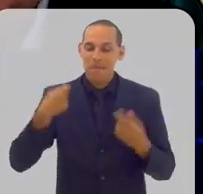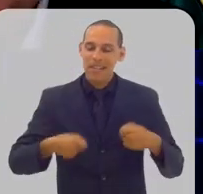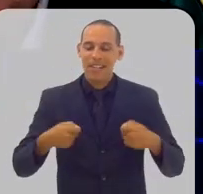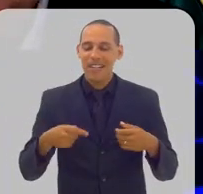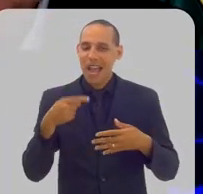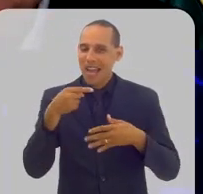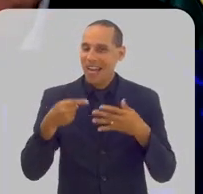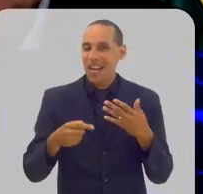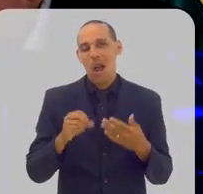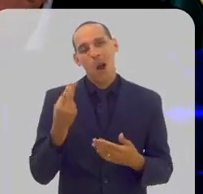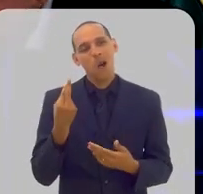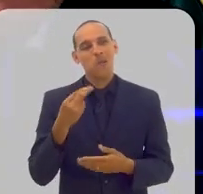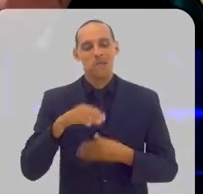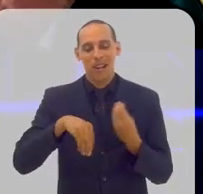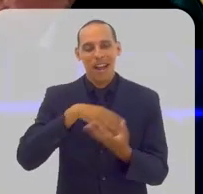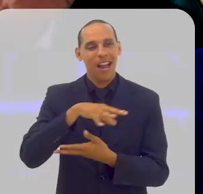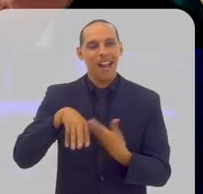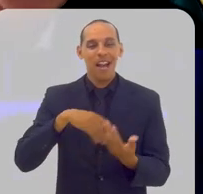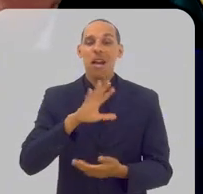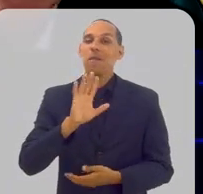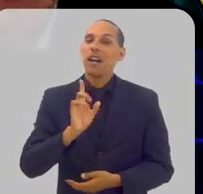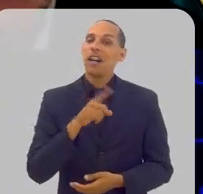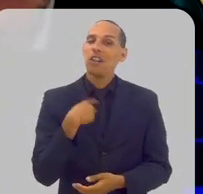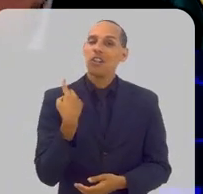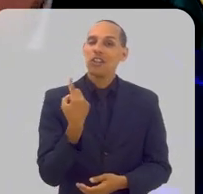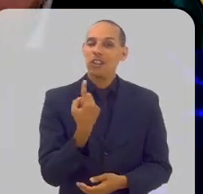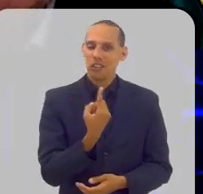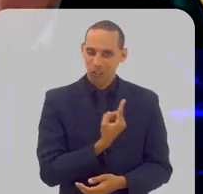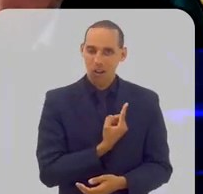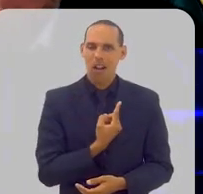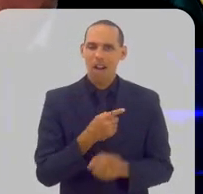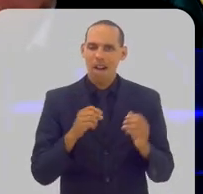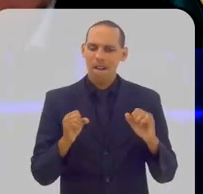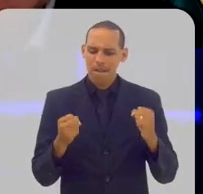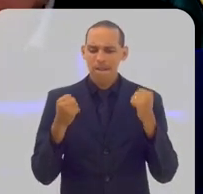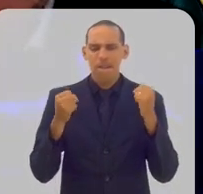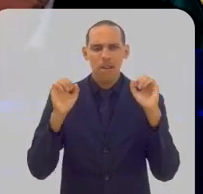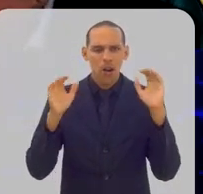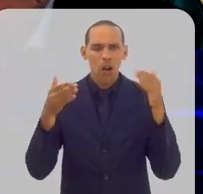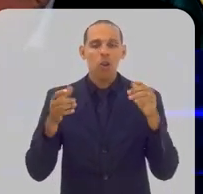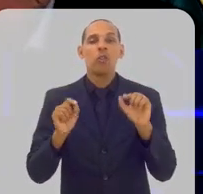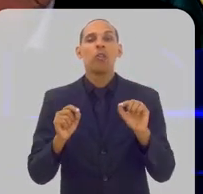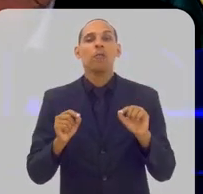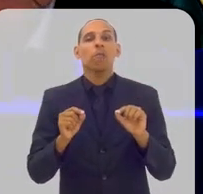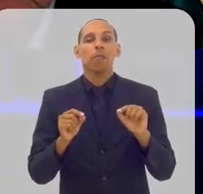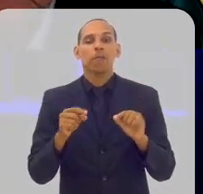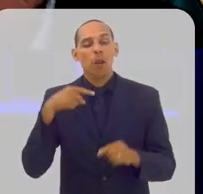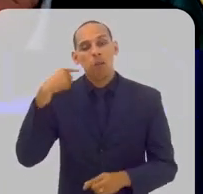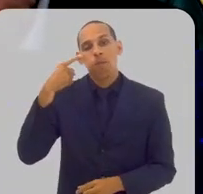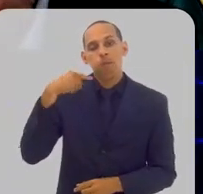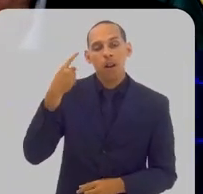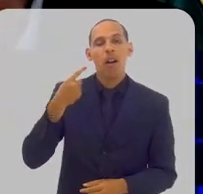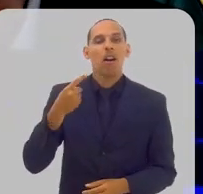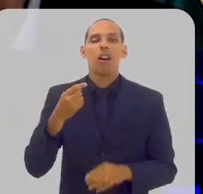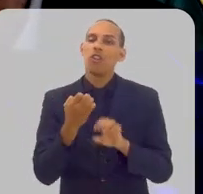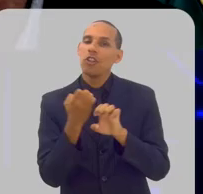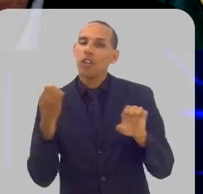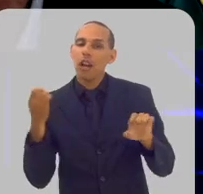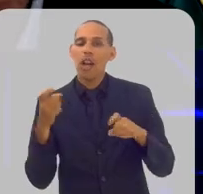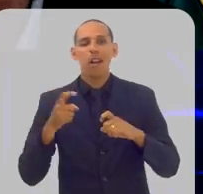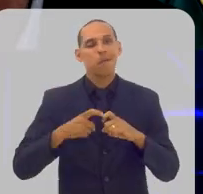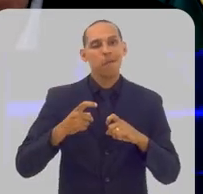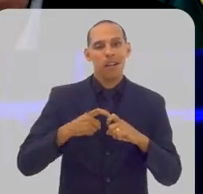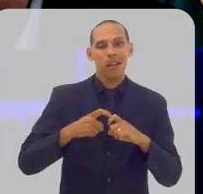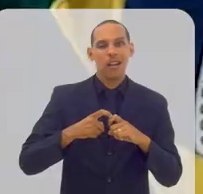vira bagunça, tá certo? Mas o forte dos nossos cursos são advogados, engenheiros, médicos, tá